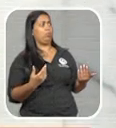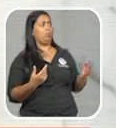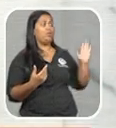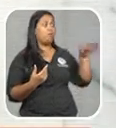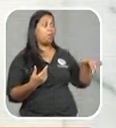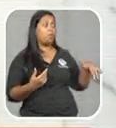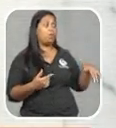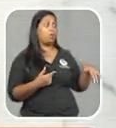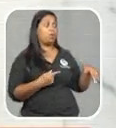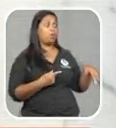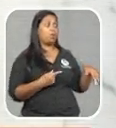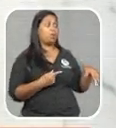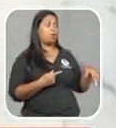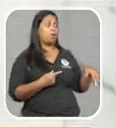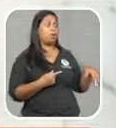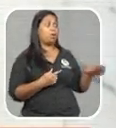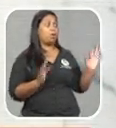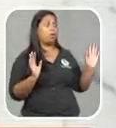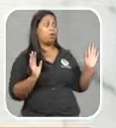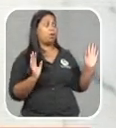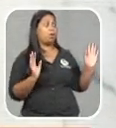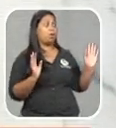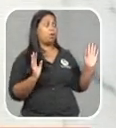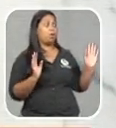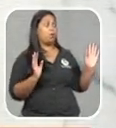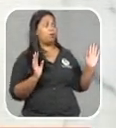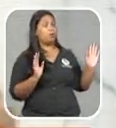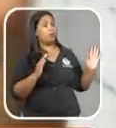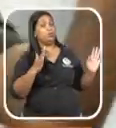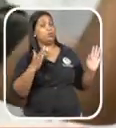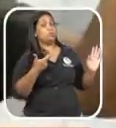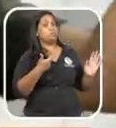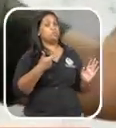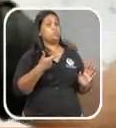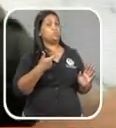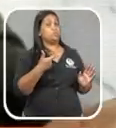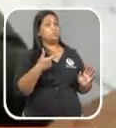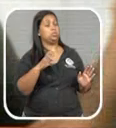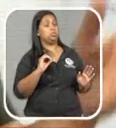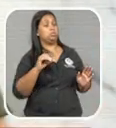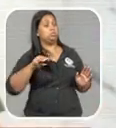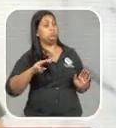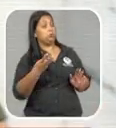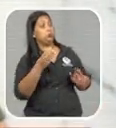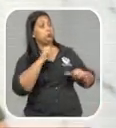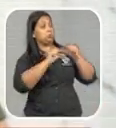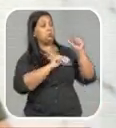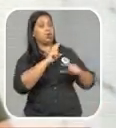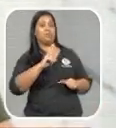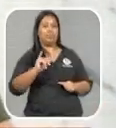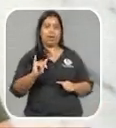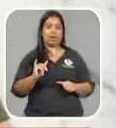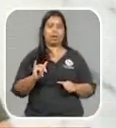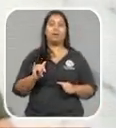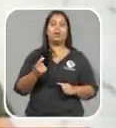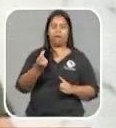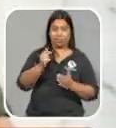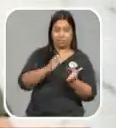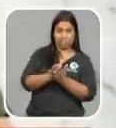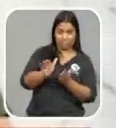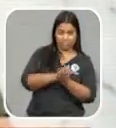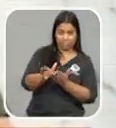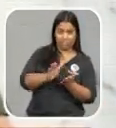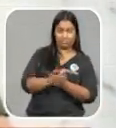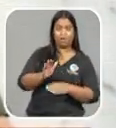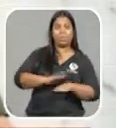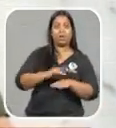mas aproximadamente 20 e tantos milhões vai ser alterado nesse orçamentão de mais de 2 bi. Vai ser alterado.